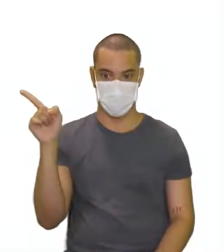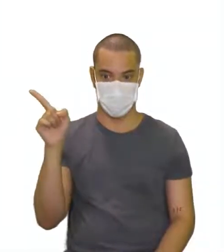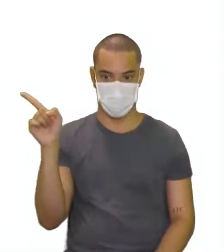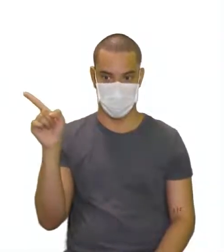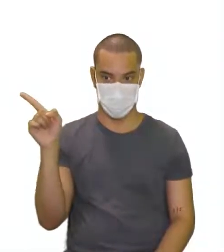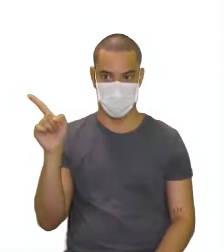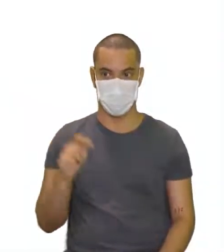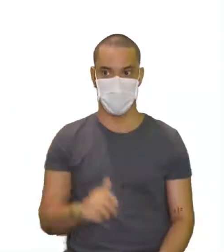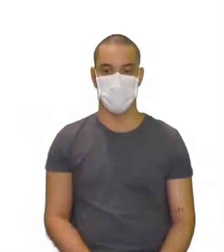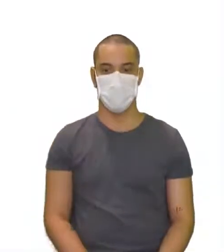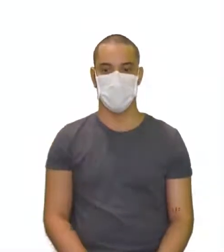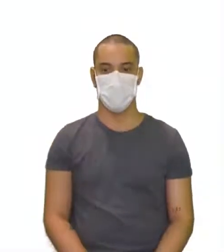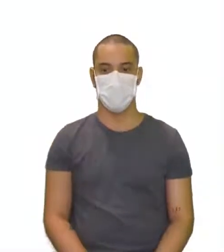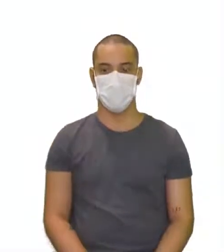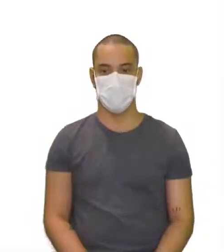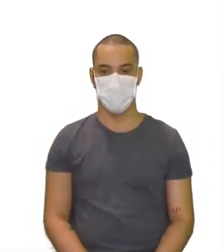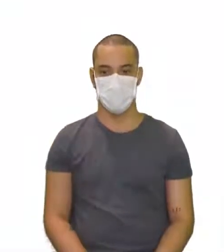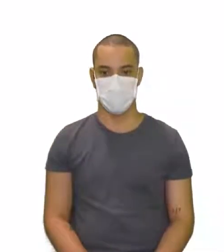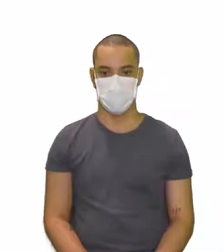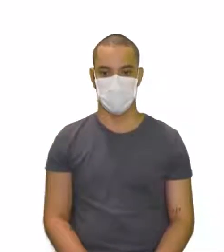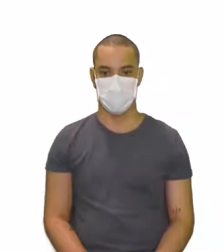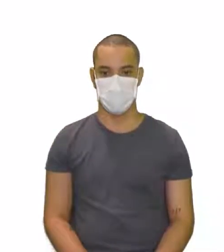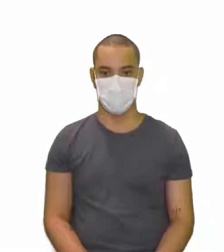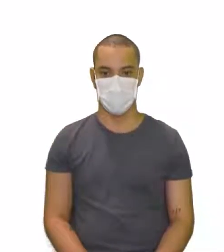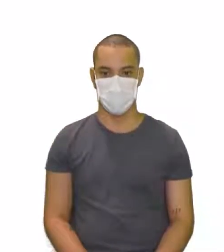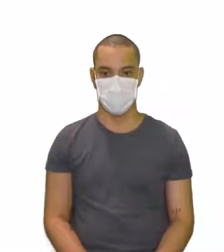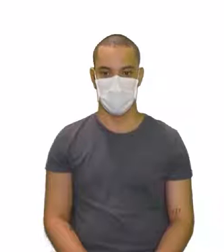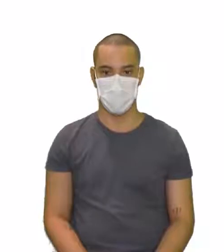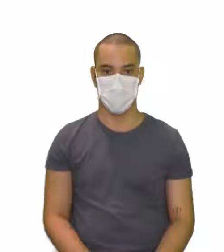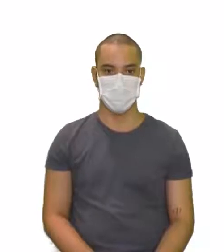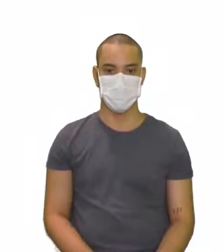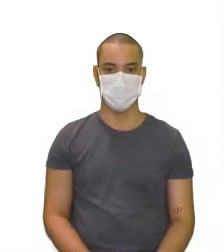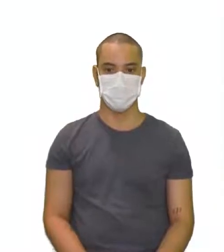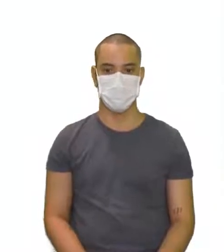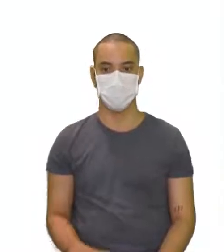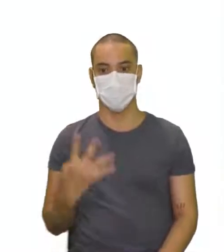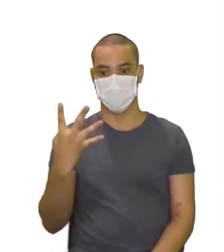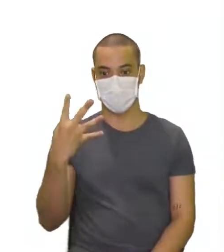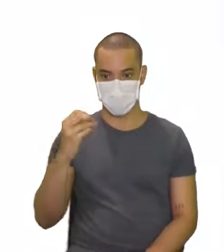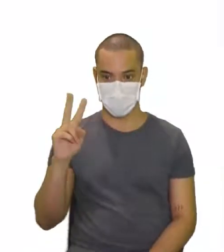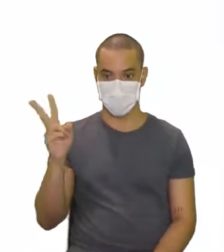seja, a eletromotriz do nosso gerador vale 40